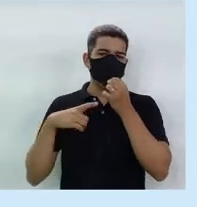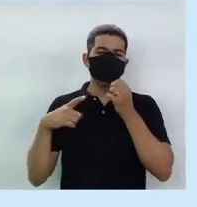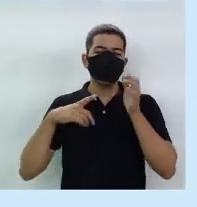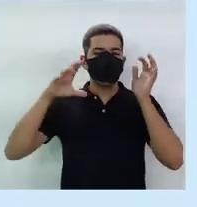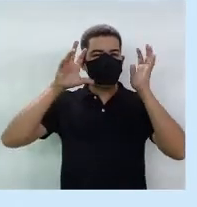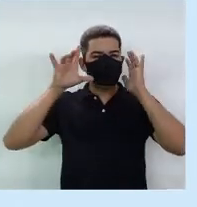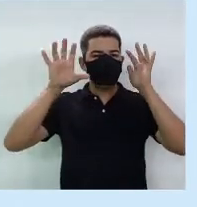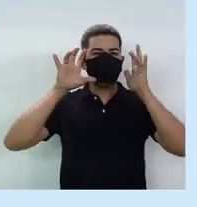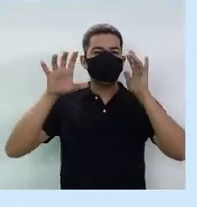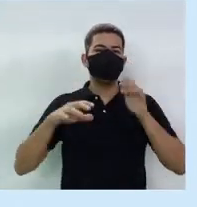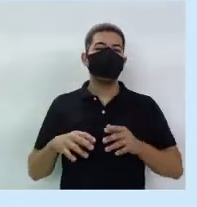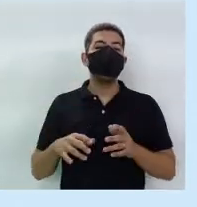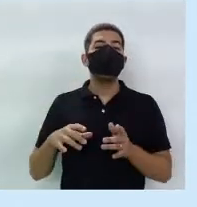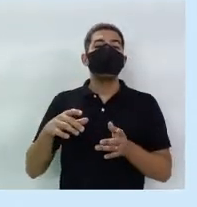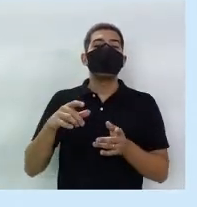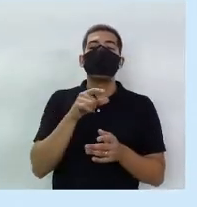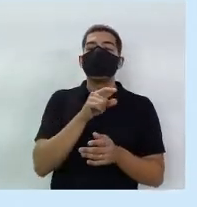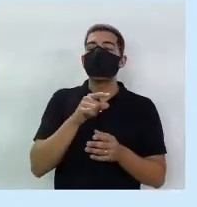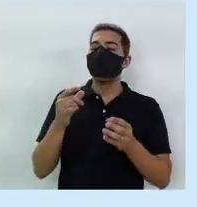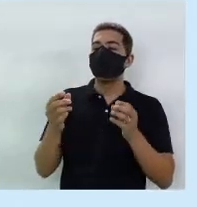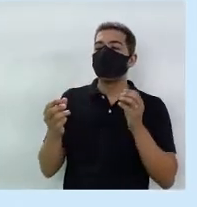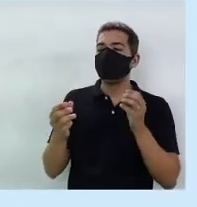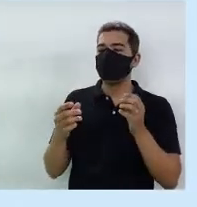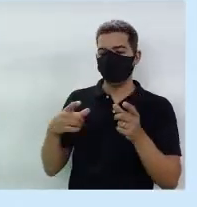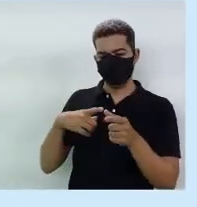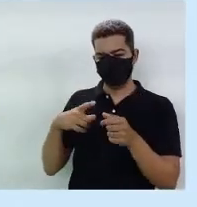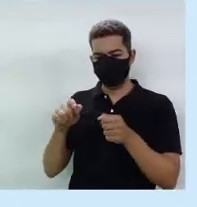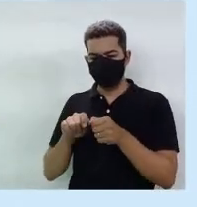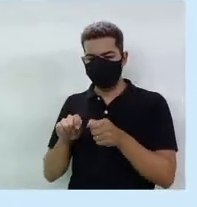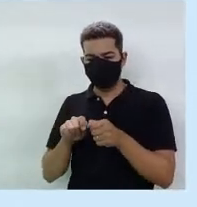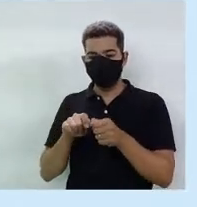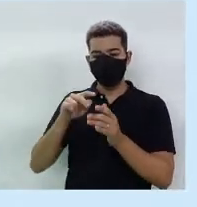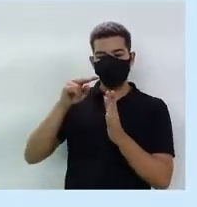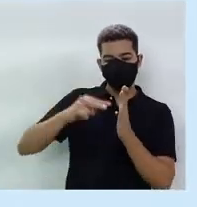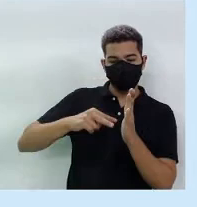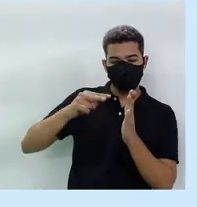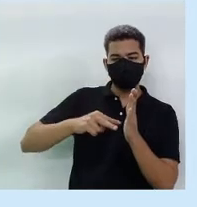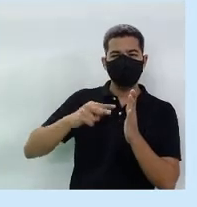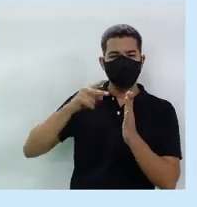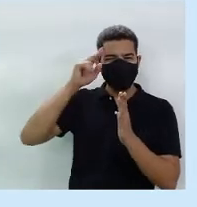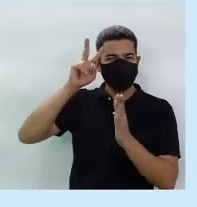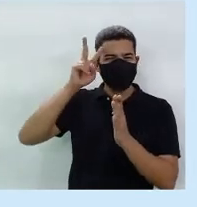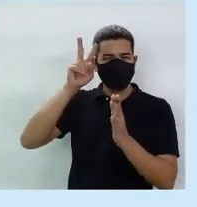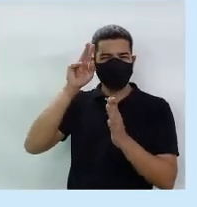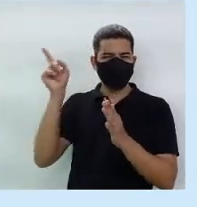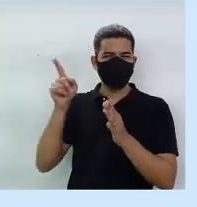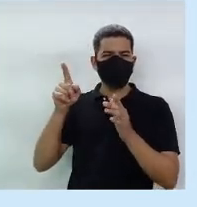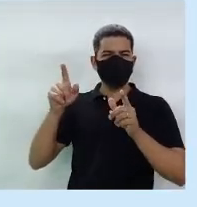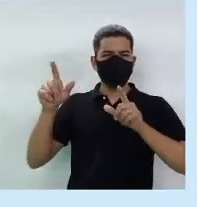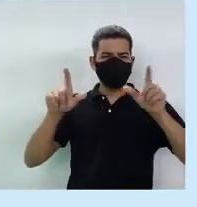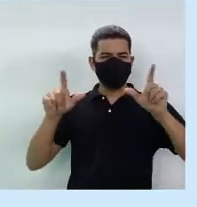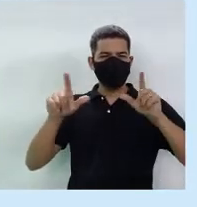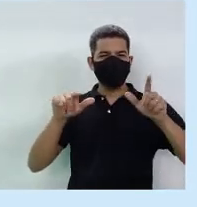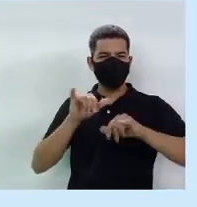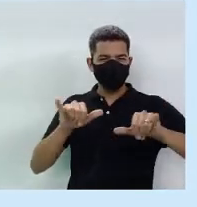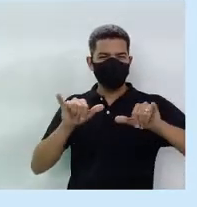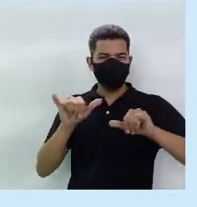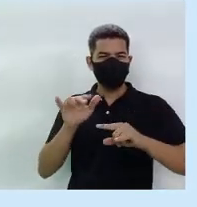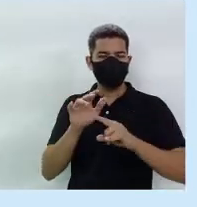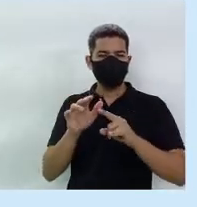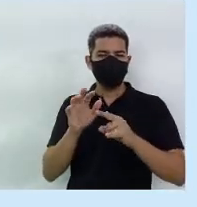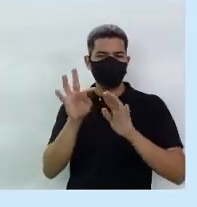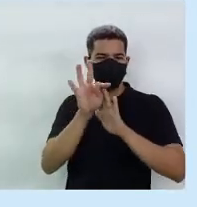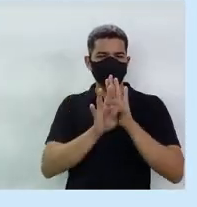é aquilo que o emissor quer passar. Lembram daquele texto comercial, aquela junção do verbal e do não verbal,